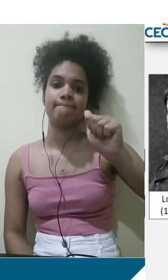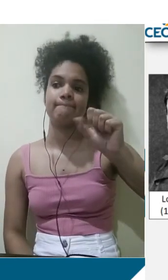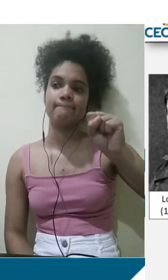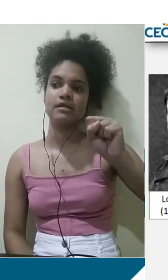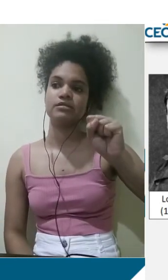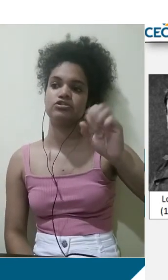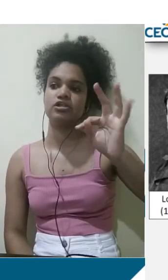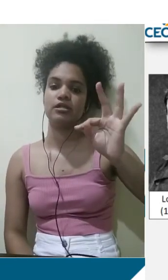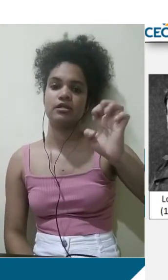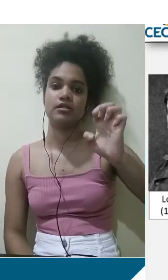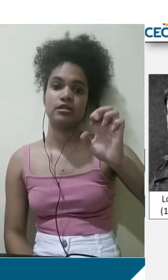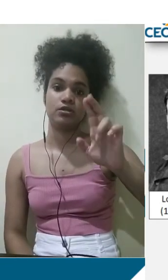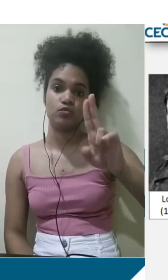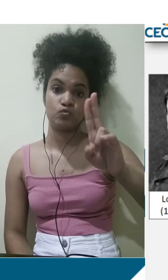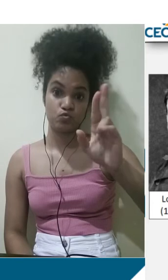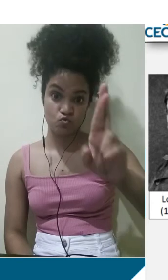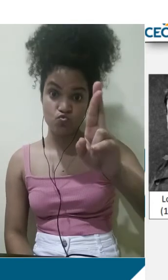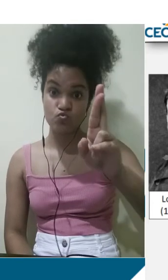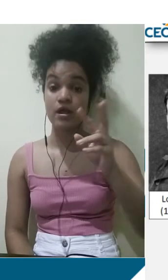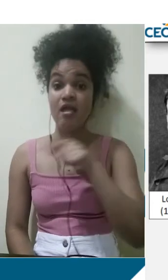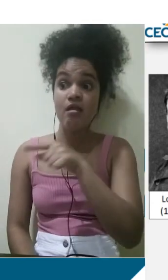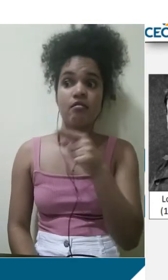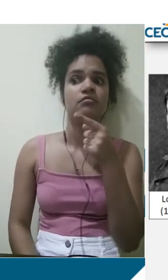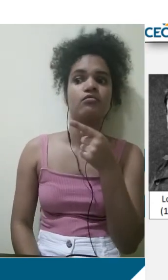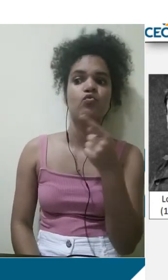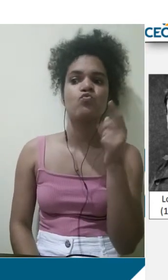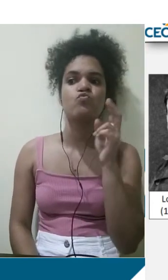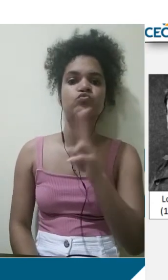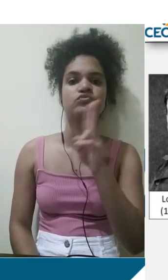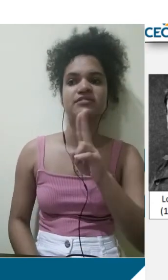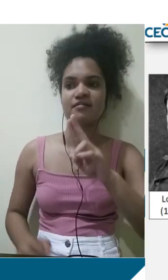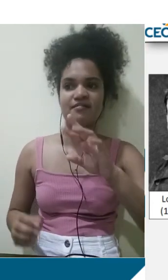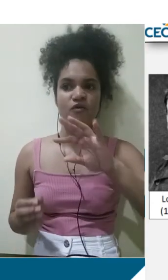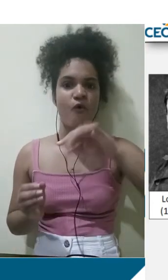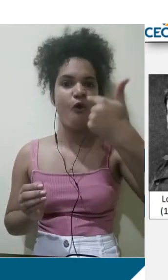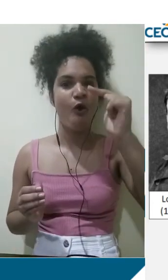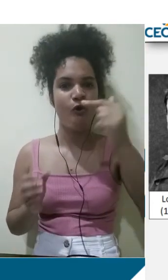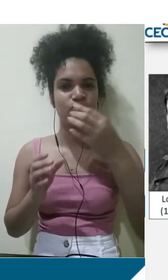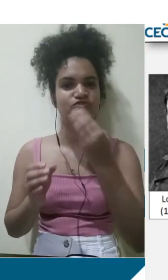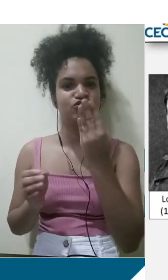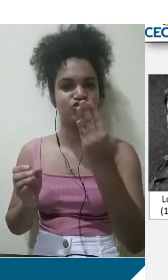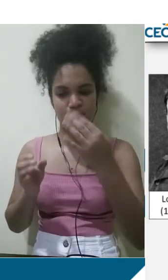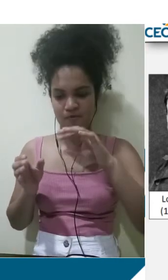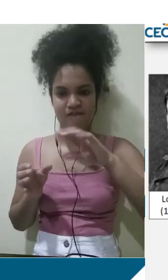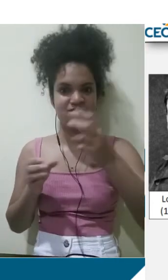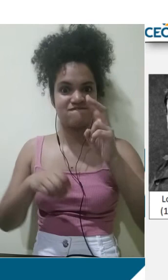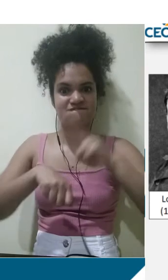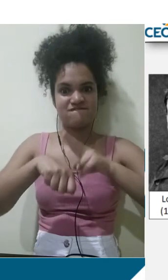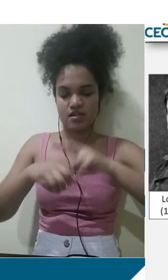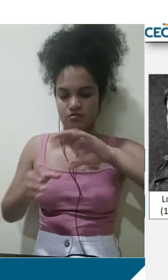cientista francês, o Pasteur, utiliza os famosos frasco pescoço de cisne, com esses